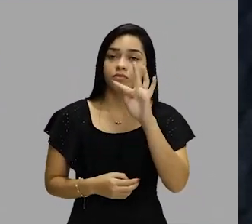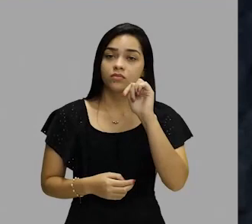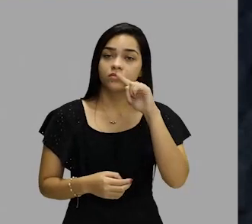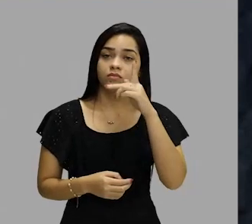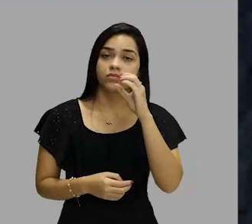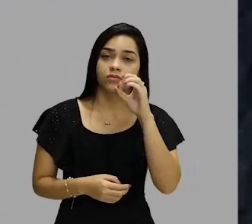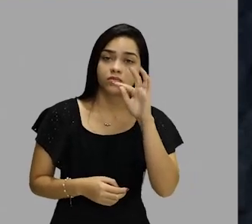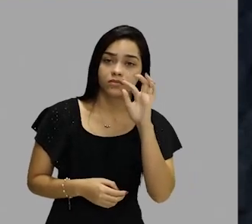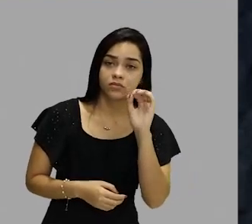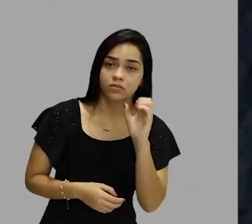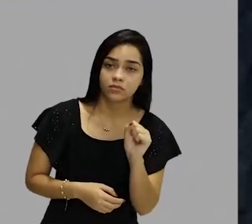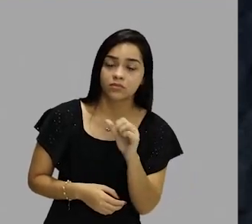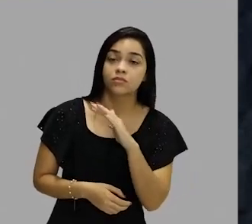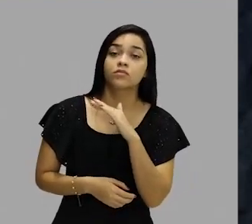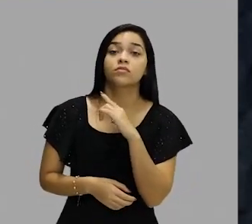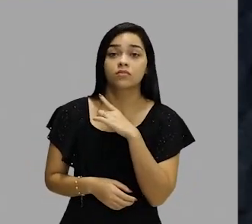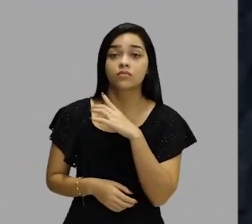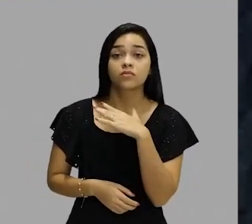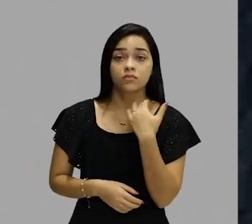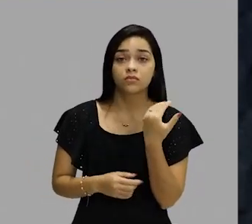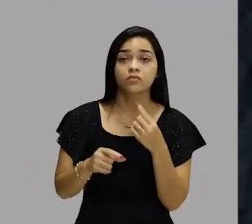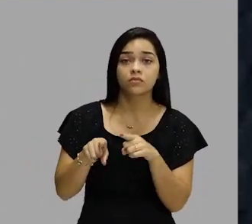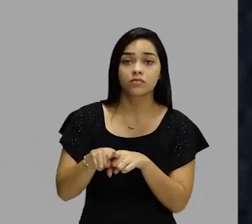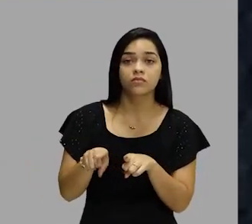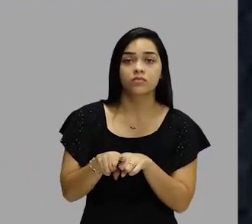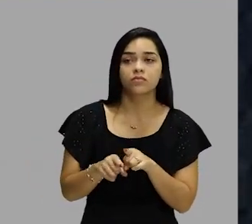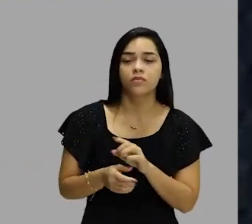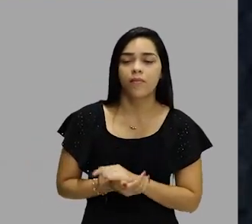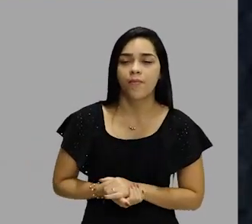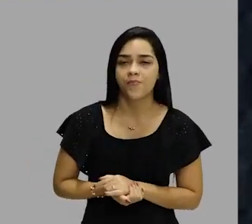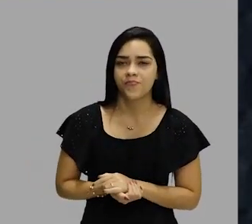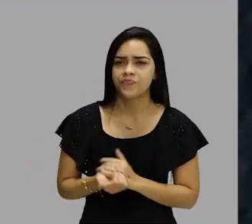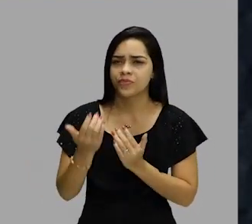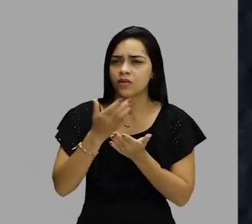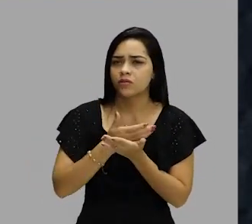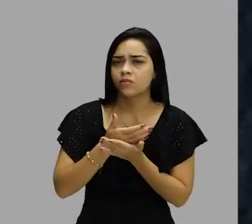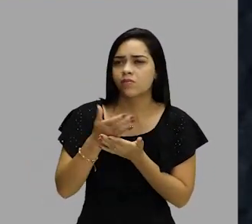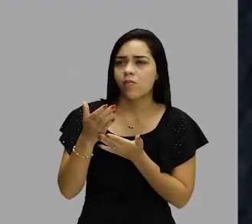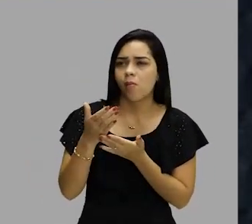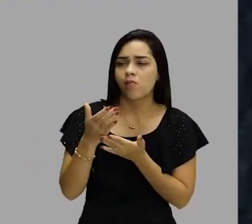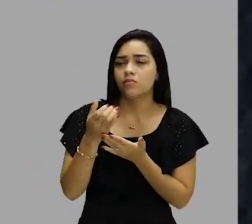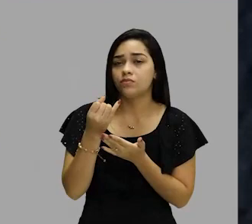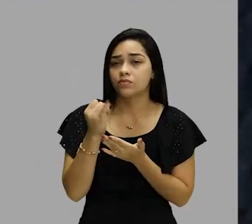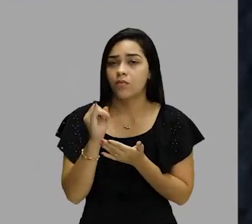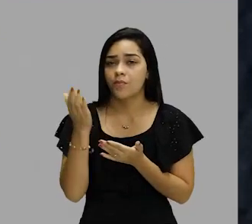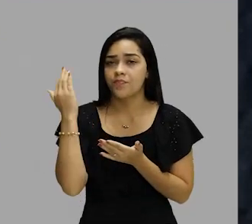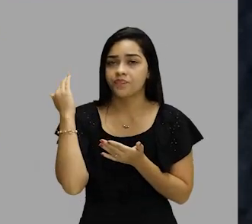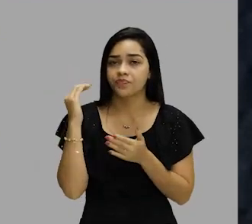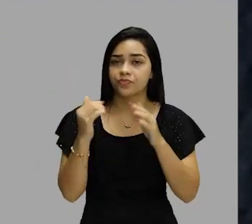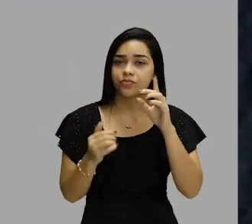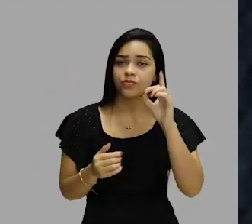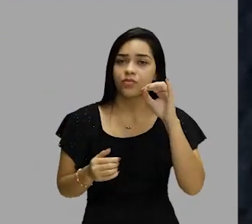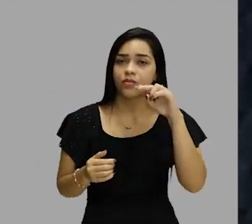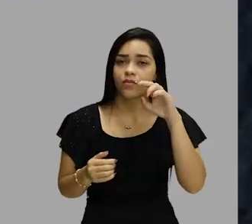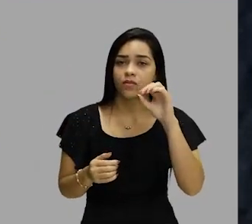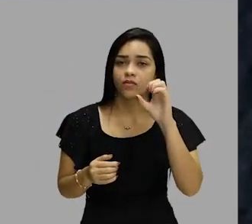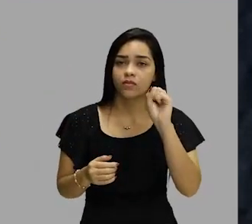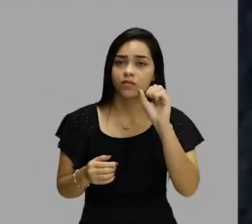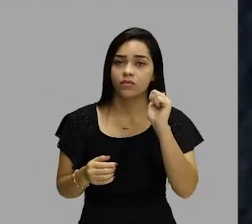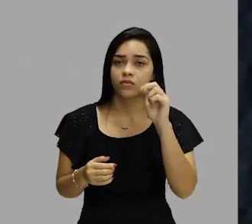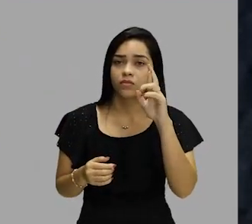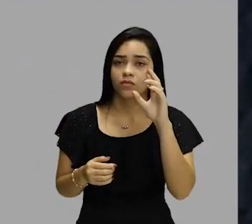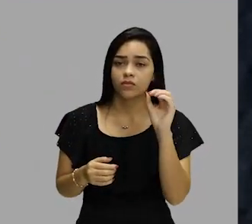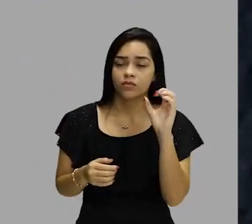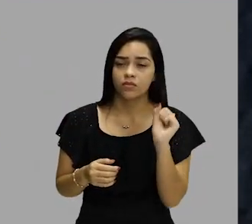gafanhotos, né? Teriam morrido também. Lá no início, se fosse na época dos dinossauros, aqueles